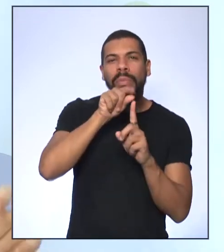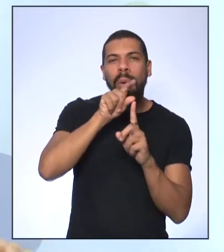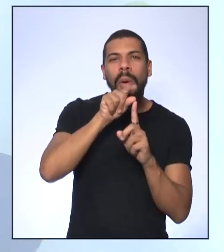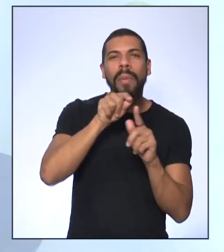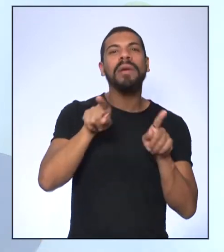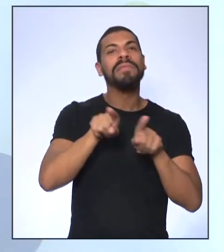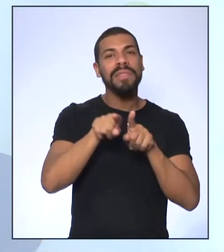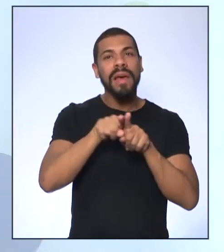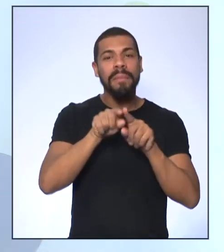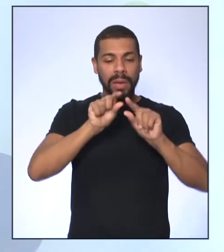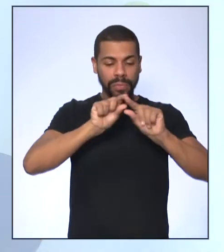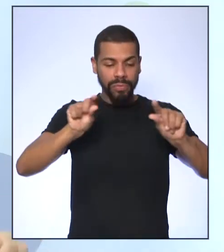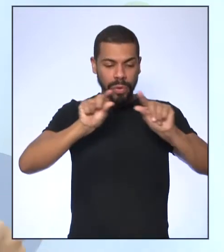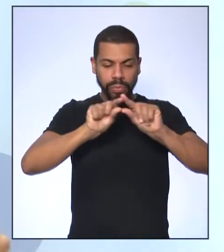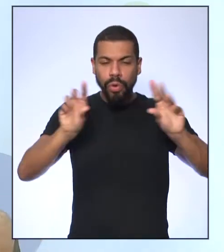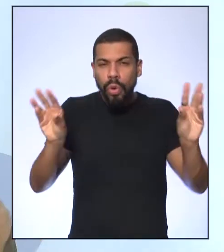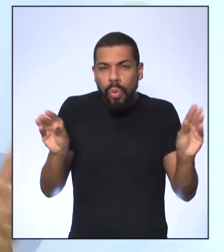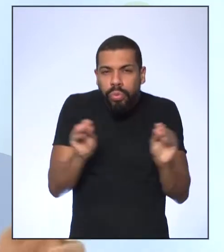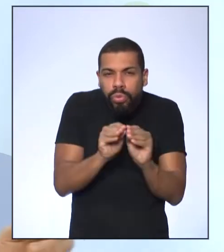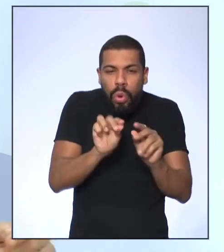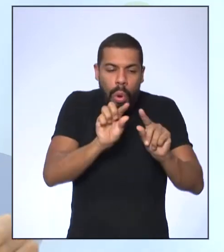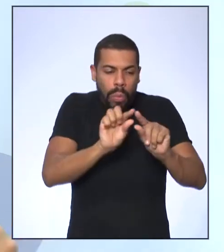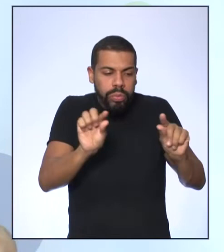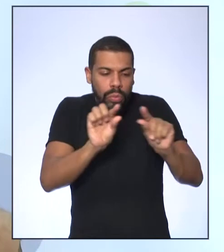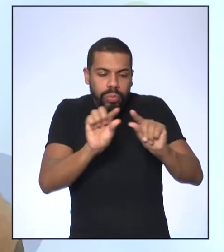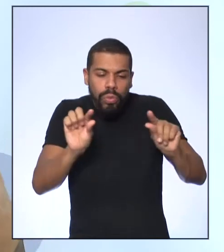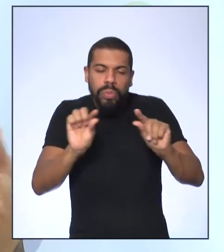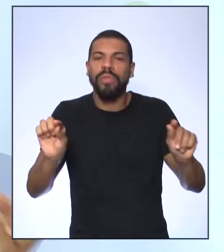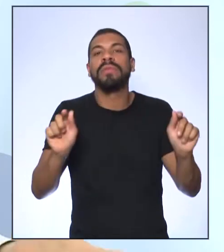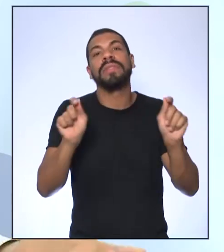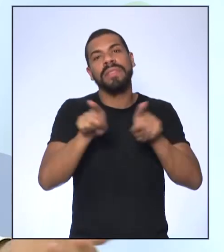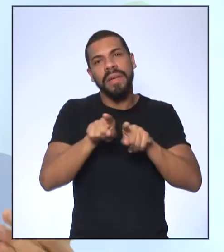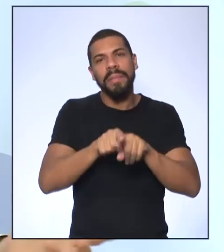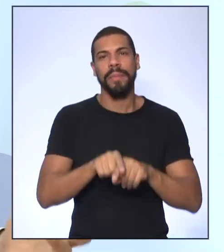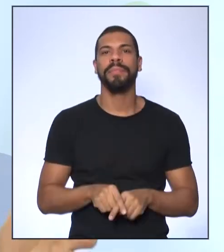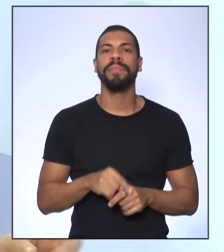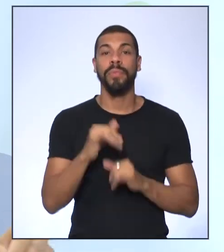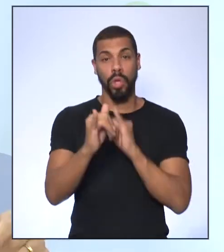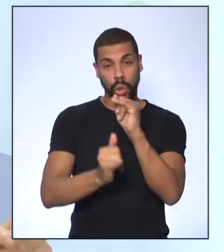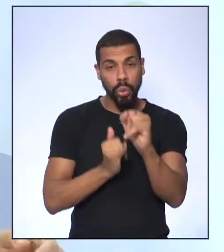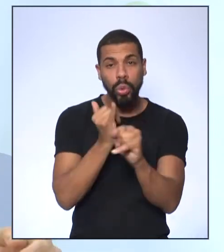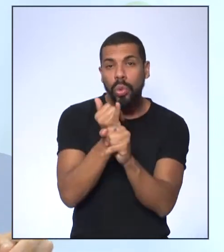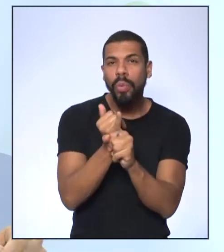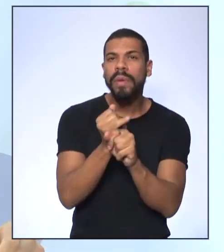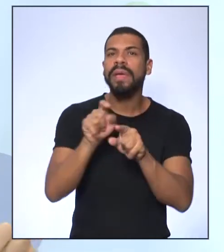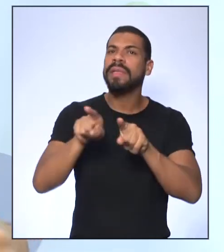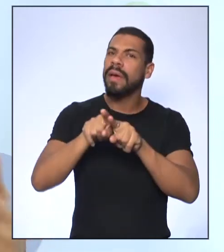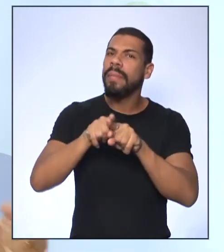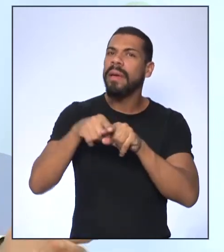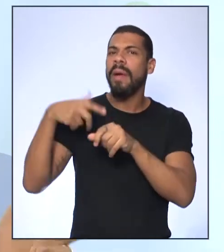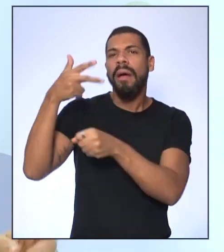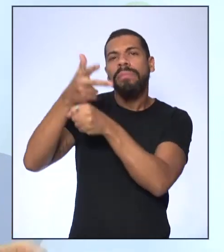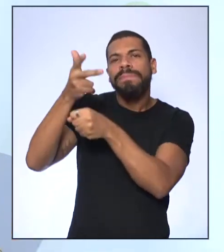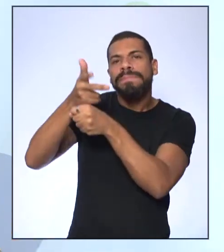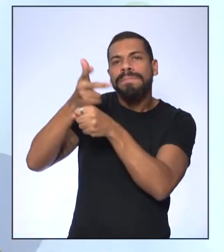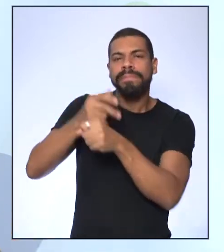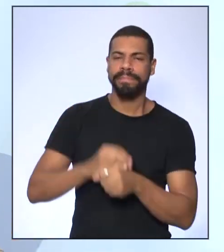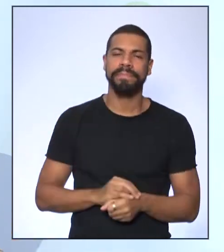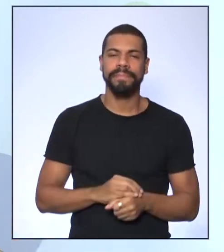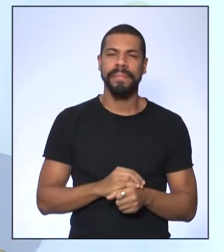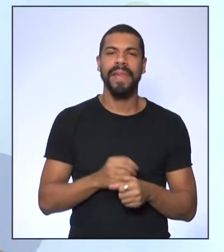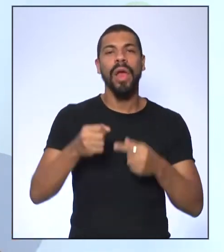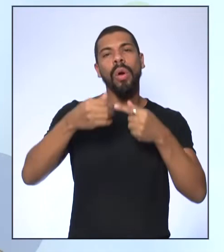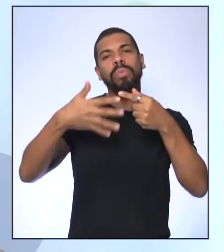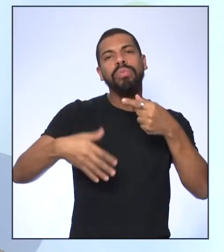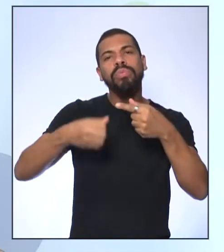consegue contar histórias de formas concisas, os blogs, e a gente tem o YouTube, que dá para contar histórias mais longas, e você tem o Google Podcasts,